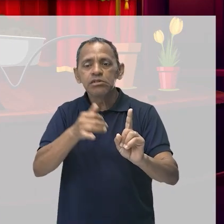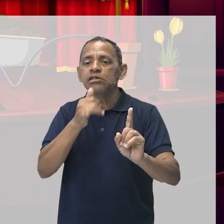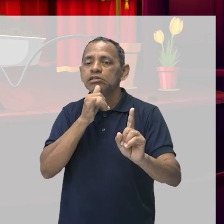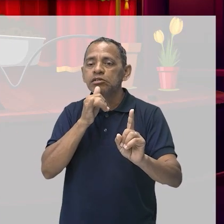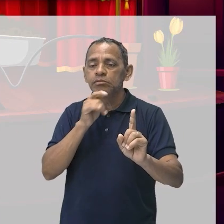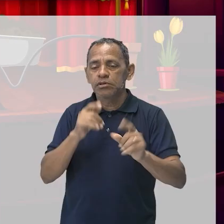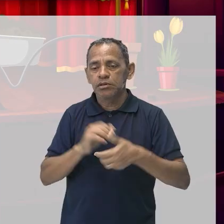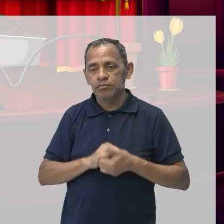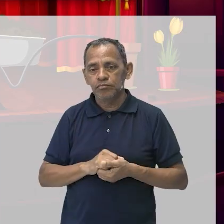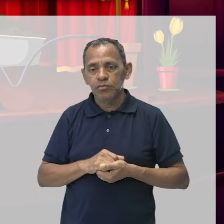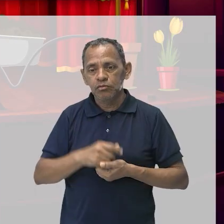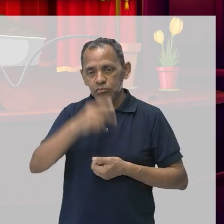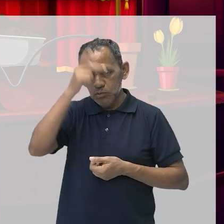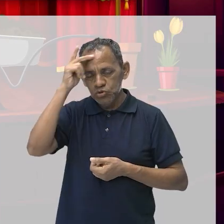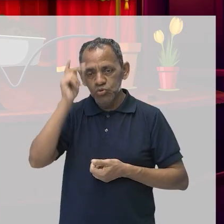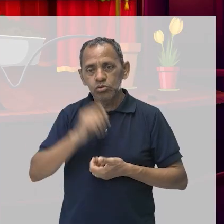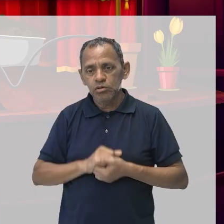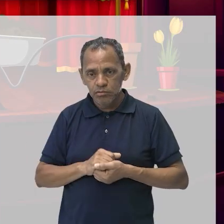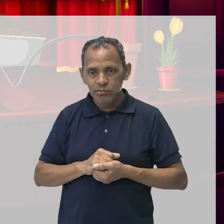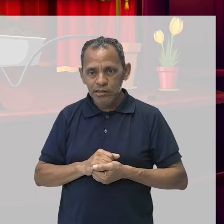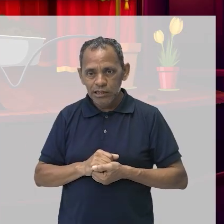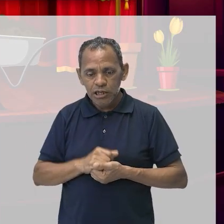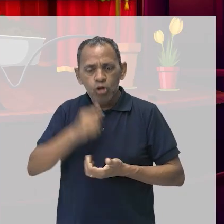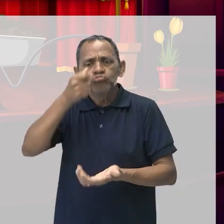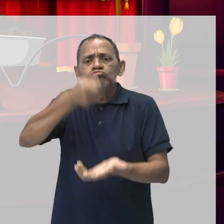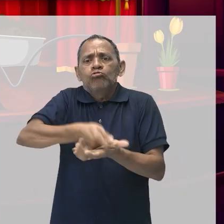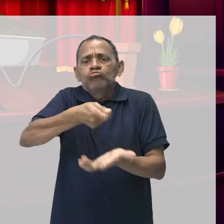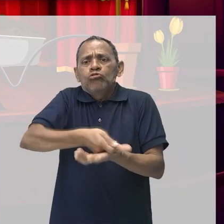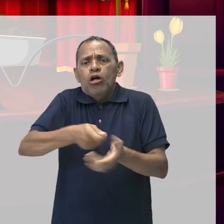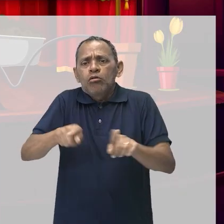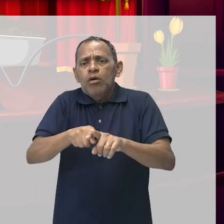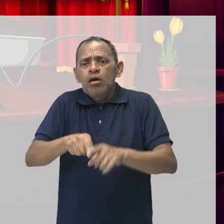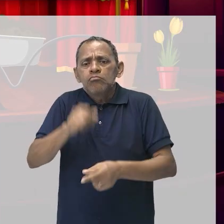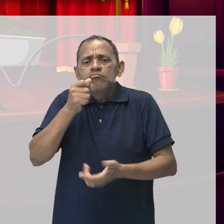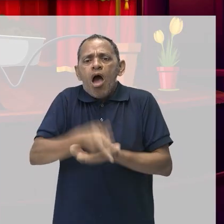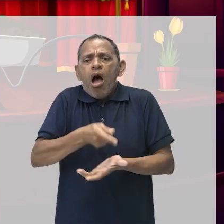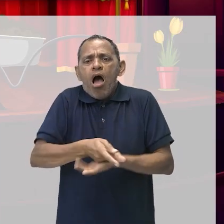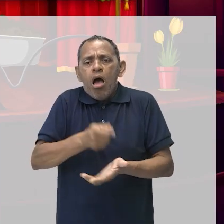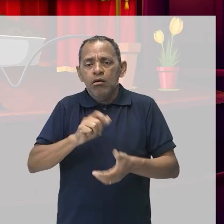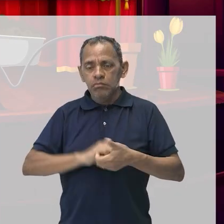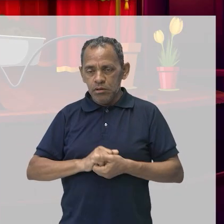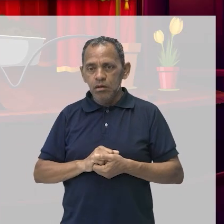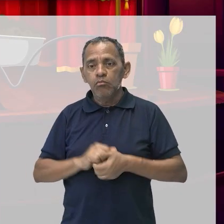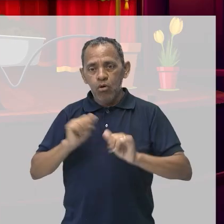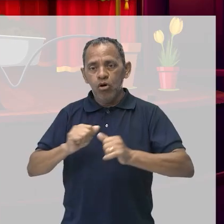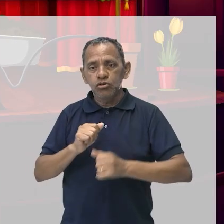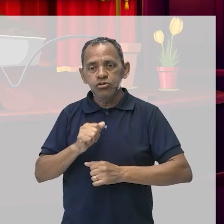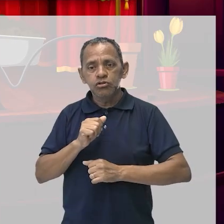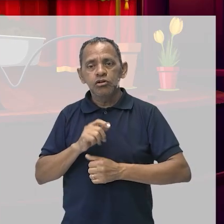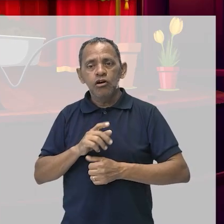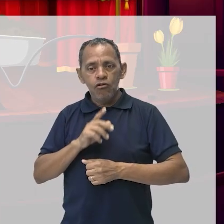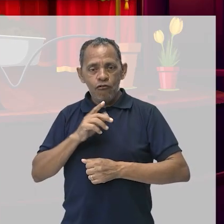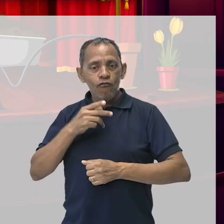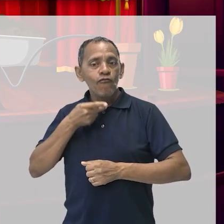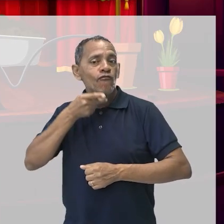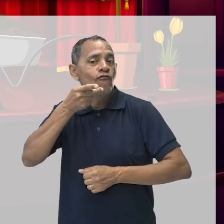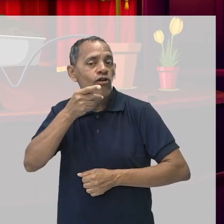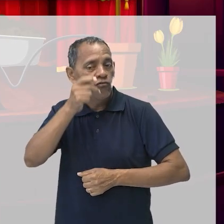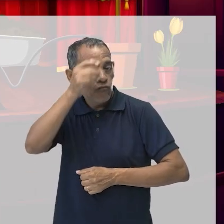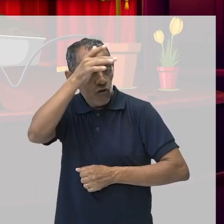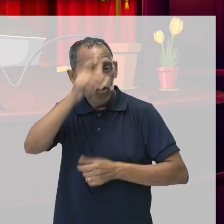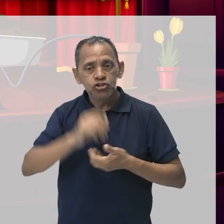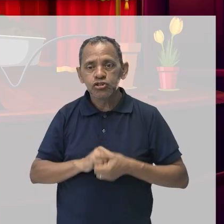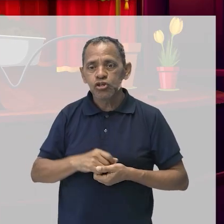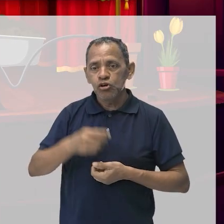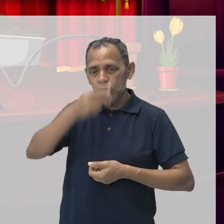Um personagem autoritário pode falar de maneira firme e com voz grave, enquanto um personagem nervoso pode